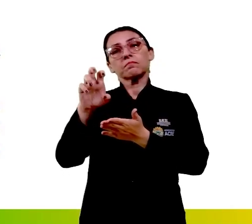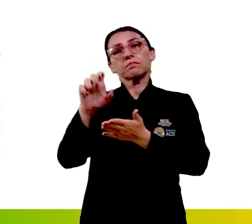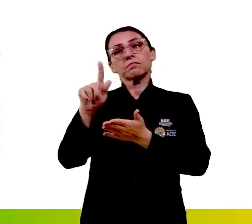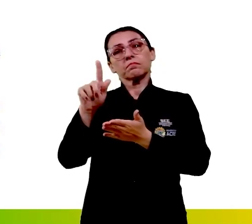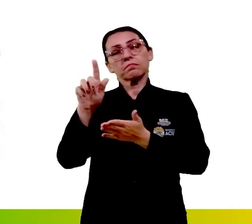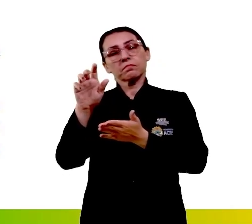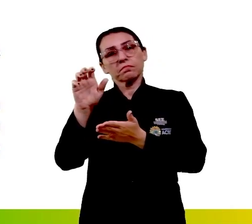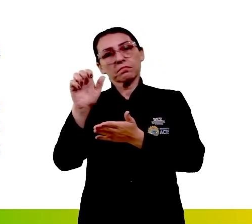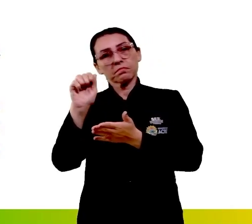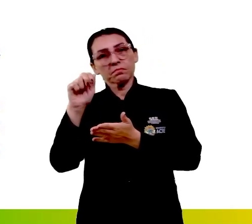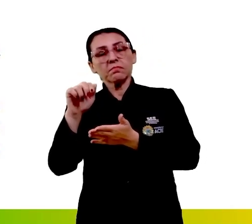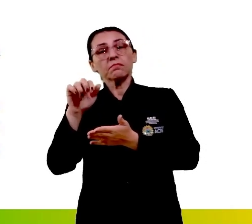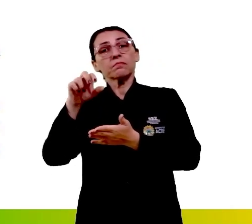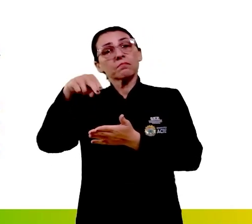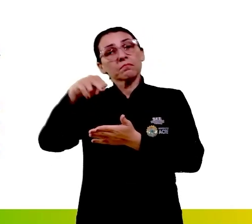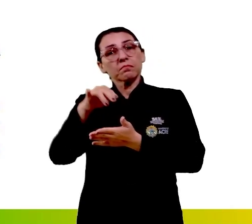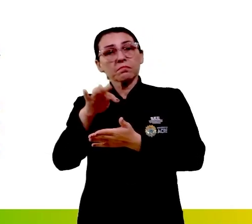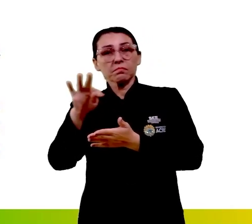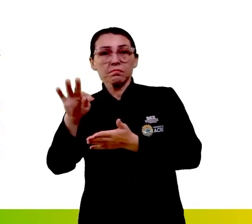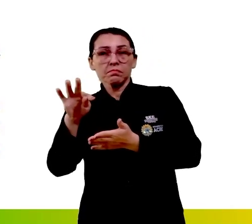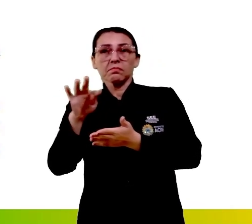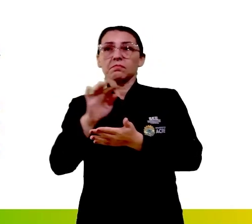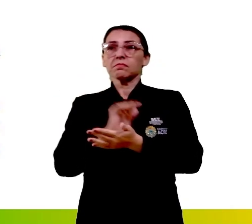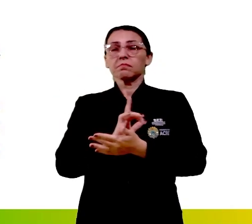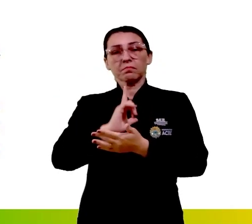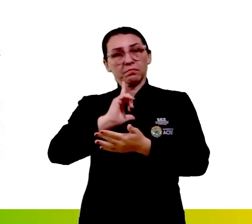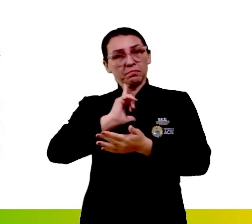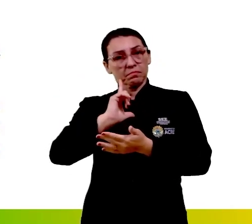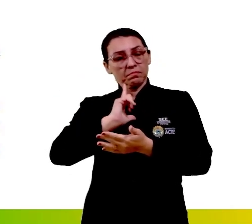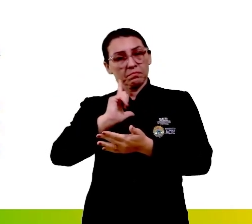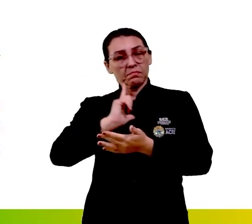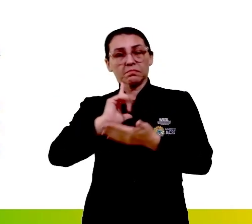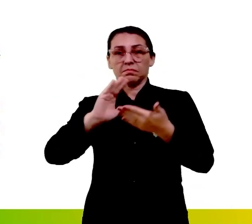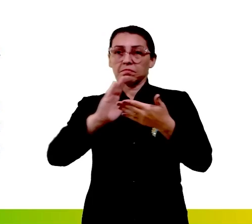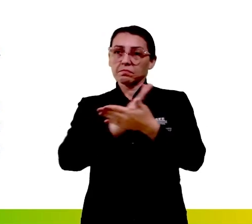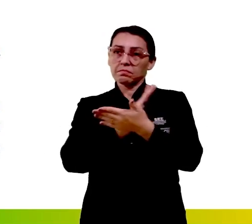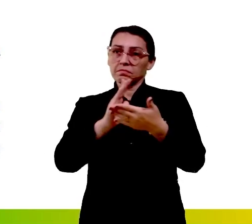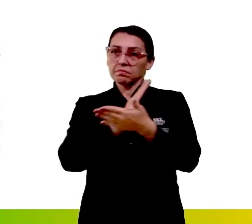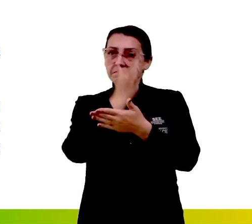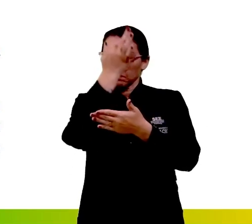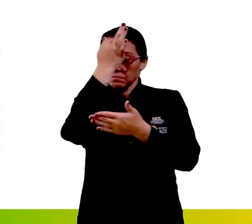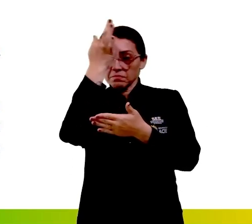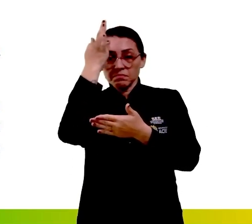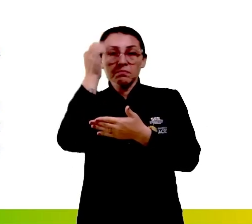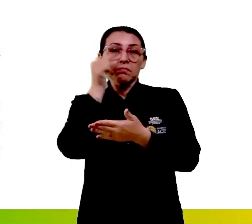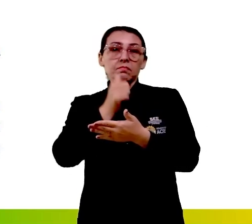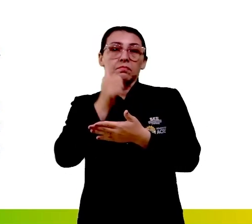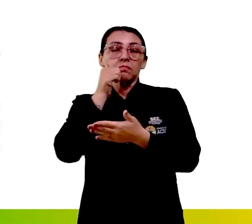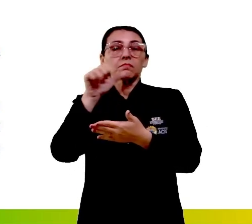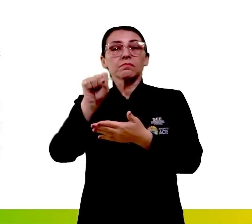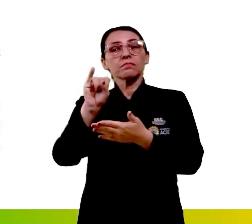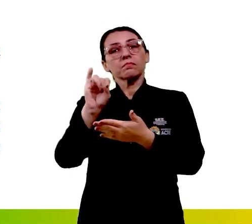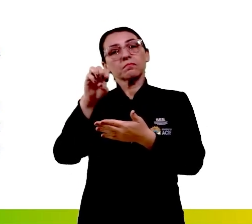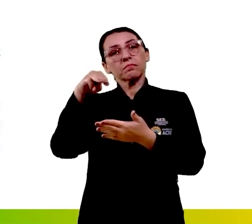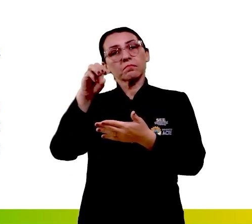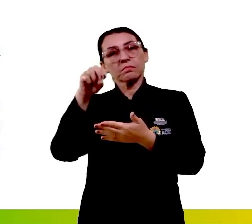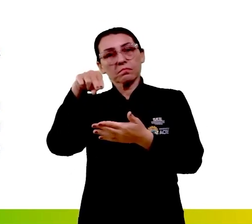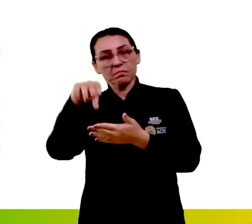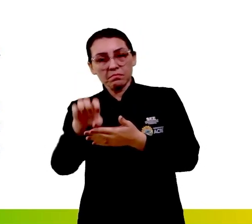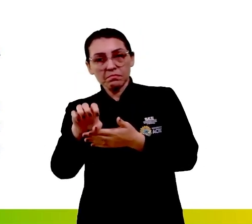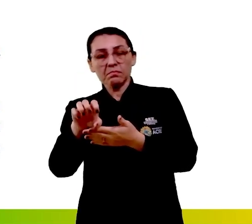Augusto Comte, Nietzsche. Aí nós temos algumas filósofas também, como a Simone de